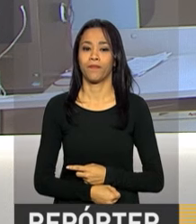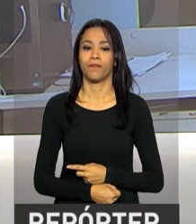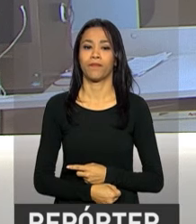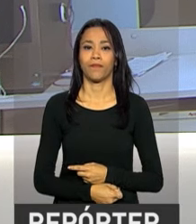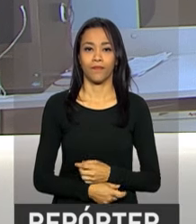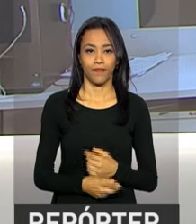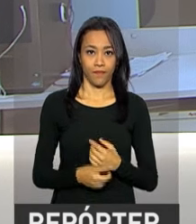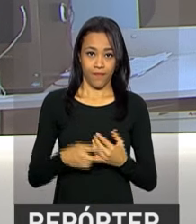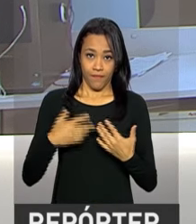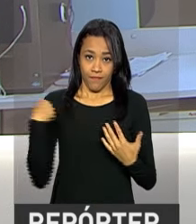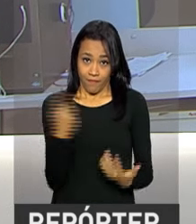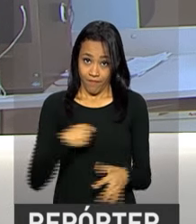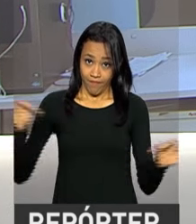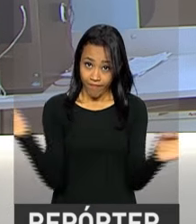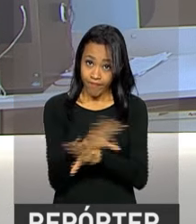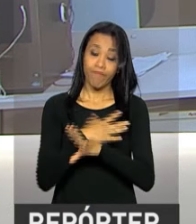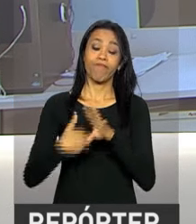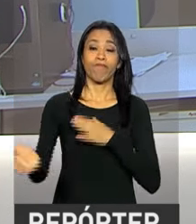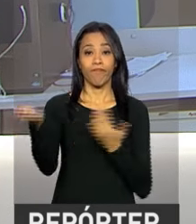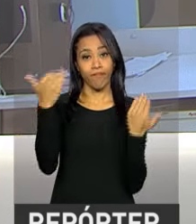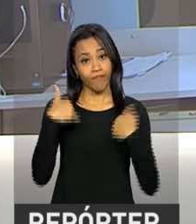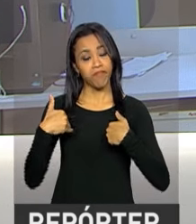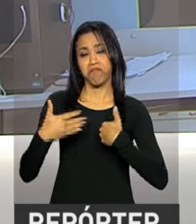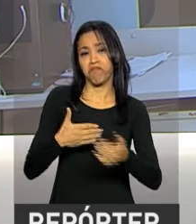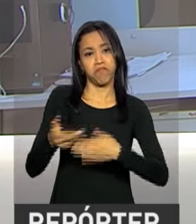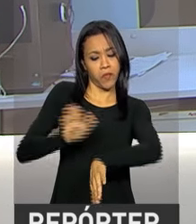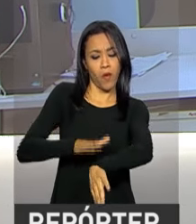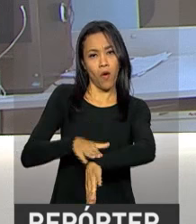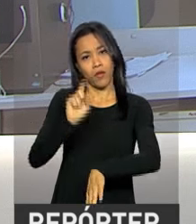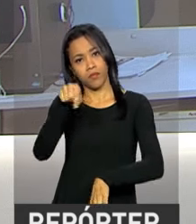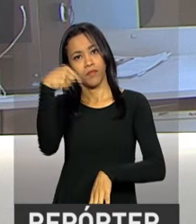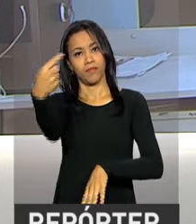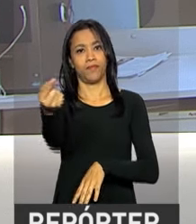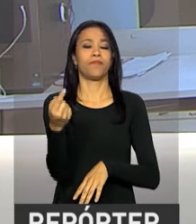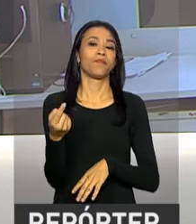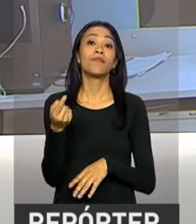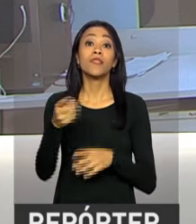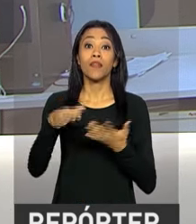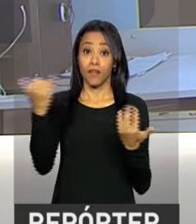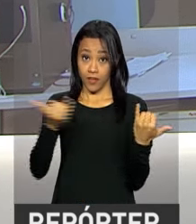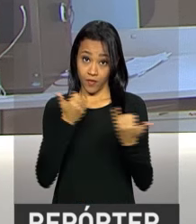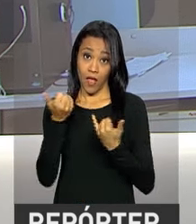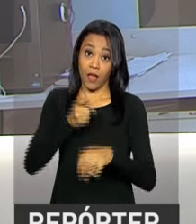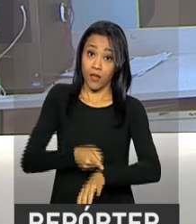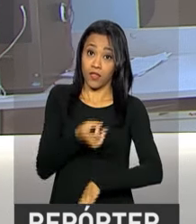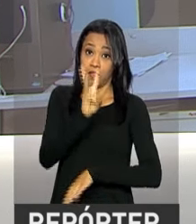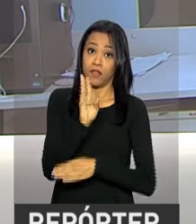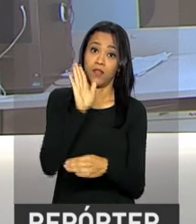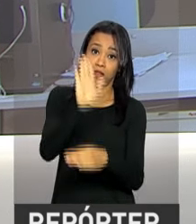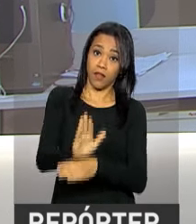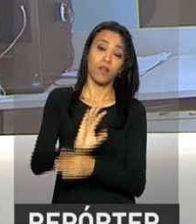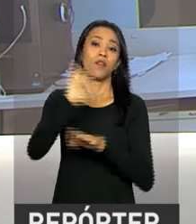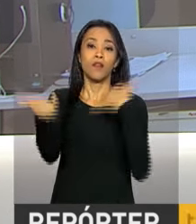sisu.mec.gov.br e nós ficamos por aqui voltamos a qualquer momento Ou na próxima edição do repórter NBR às 3 da tarde